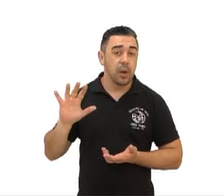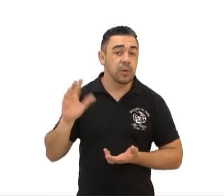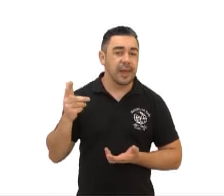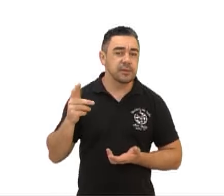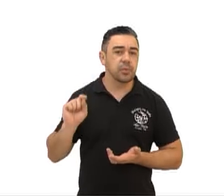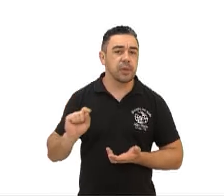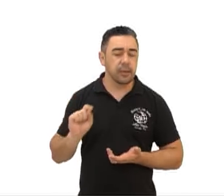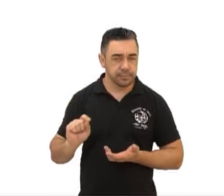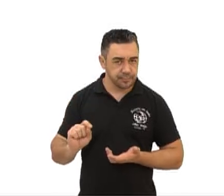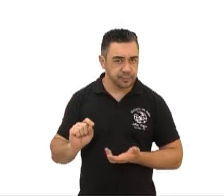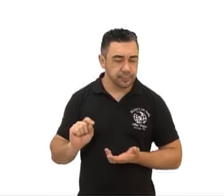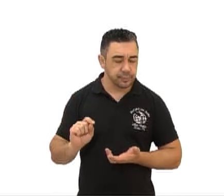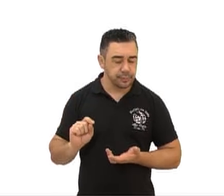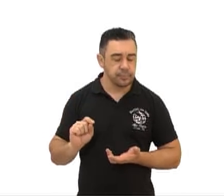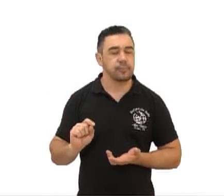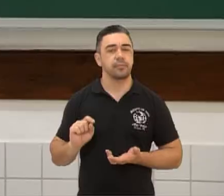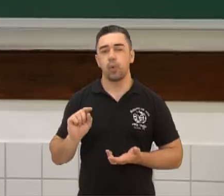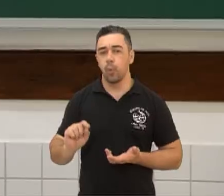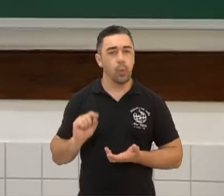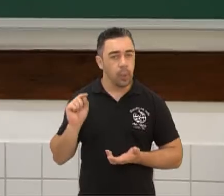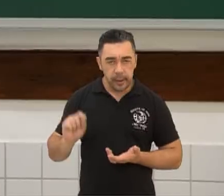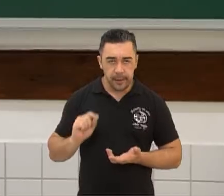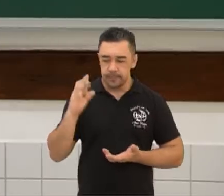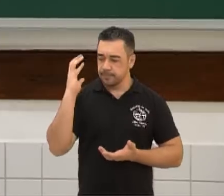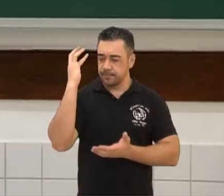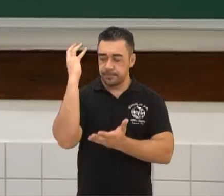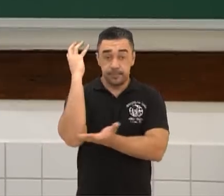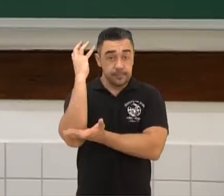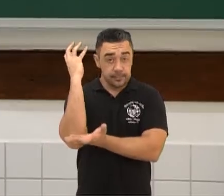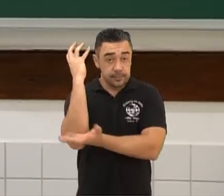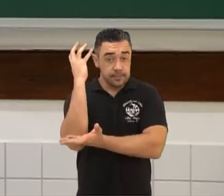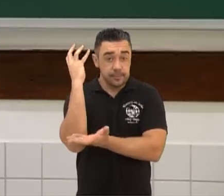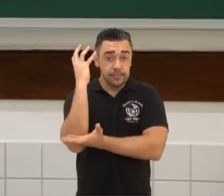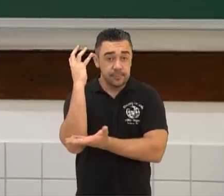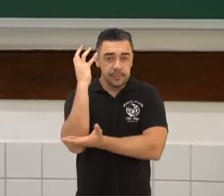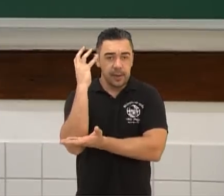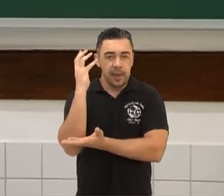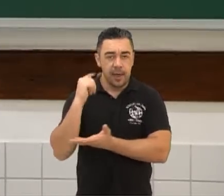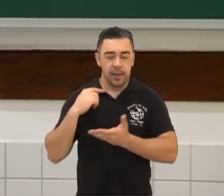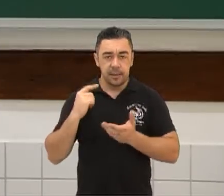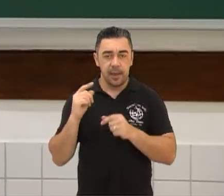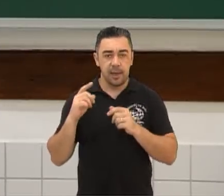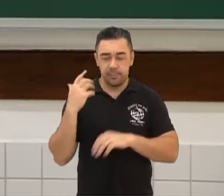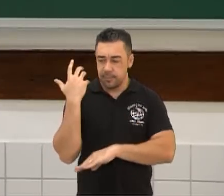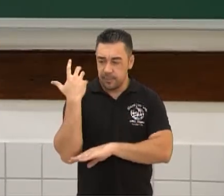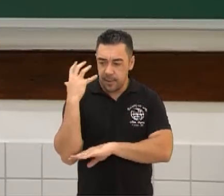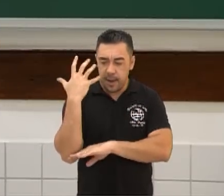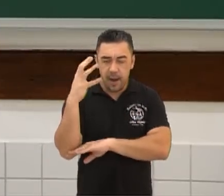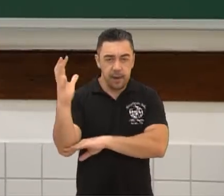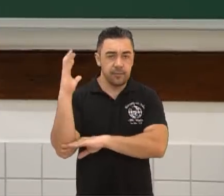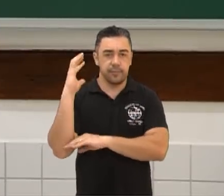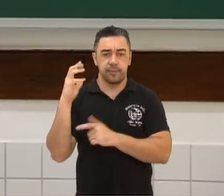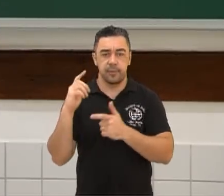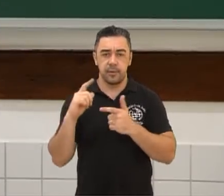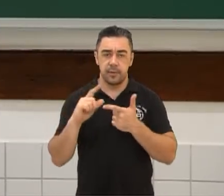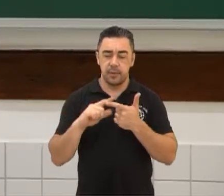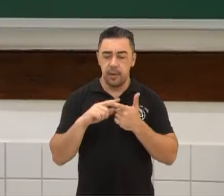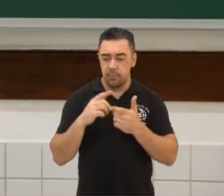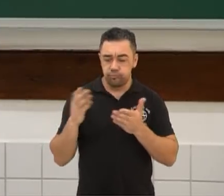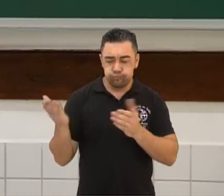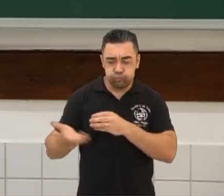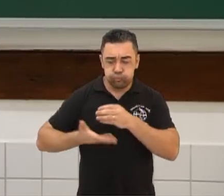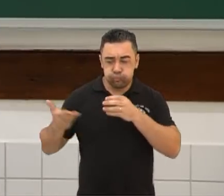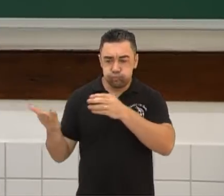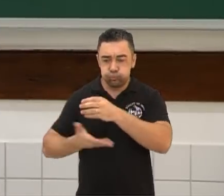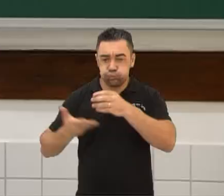muito grande. O que é o desmatamento? É a retirada da cobertura vegetal. Então, nas atividades